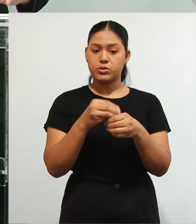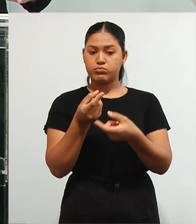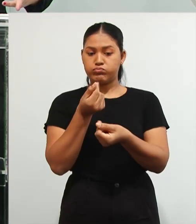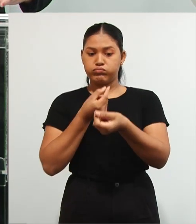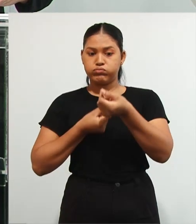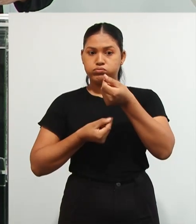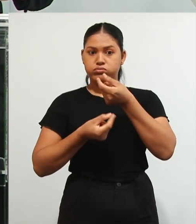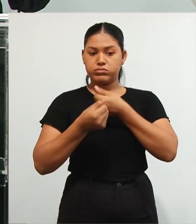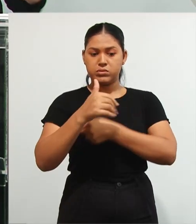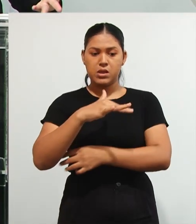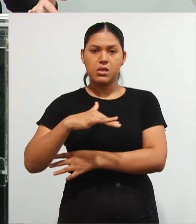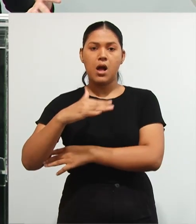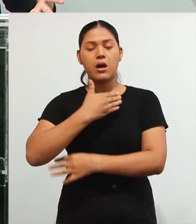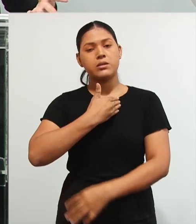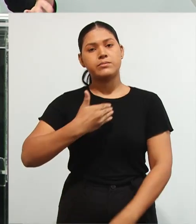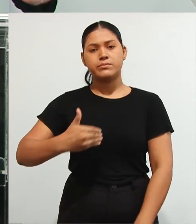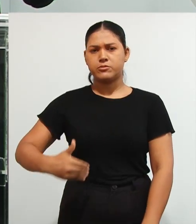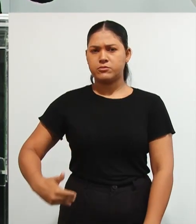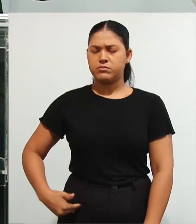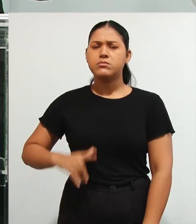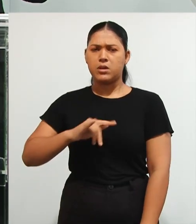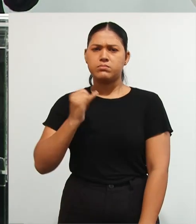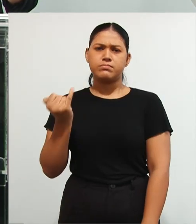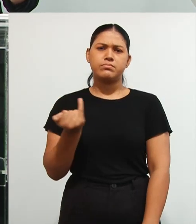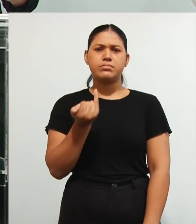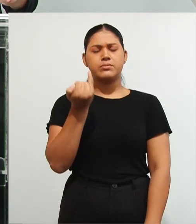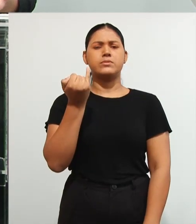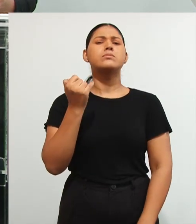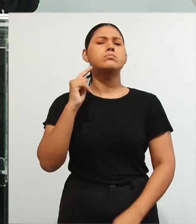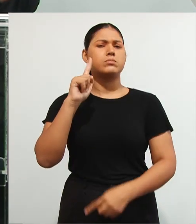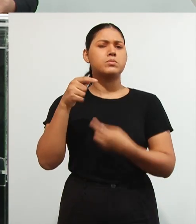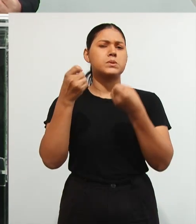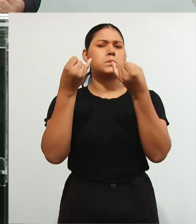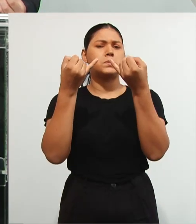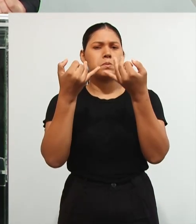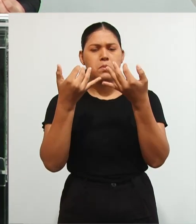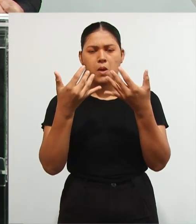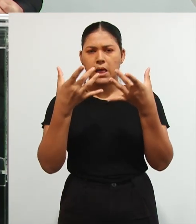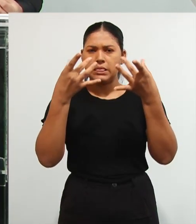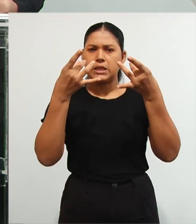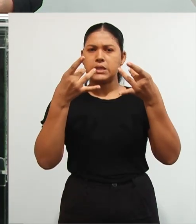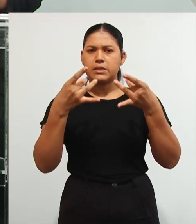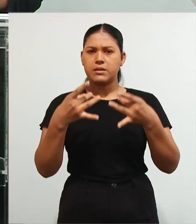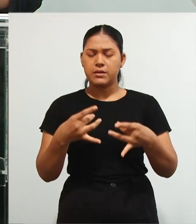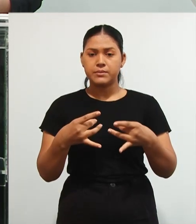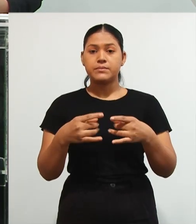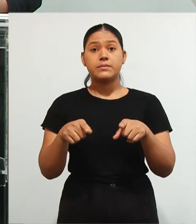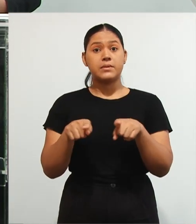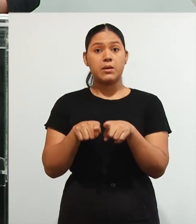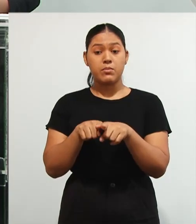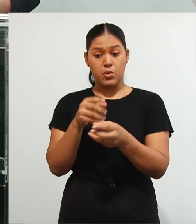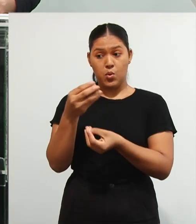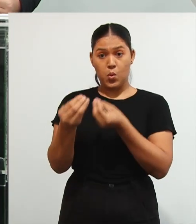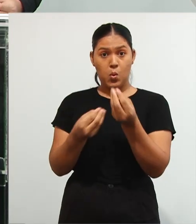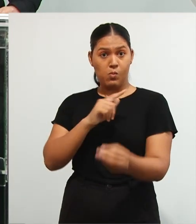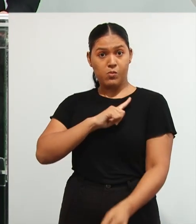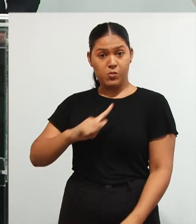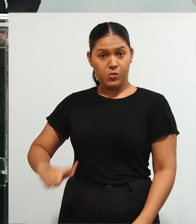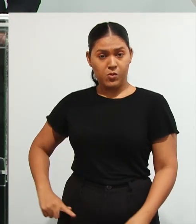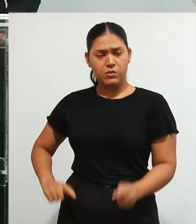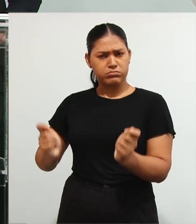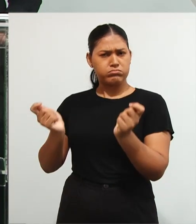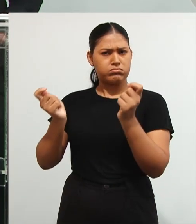lucratividade melhor para aquele ramo da economia. Isso atrai novas empresas para atuar naquele setor. Esse é o dinamismo do capitalismo, é isso que nós